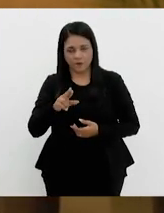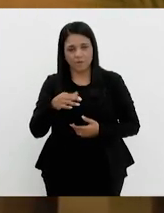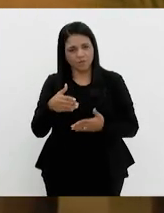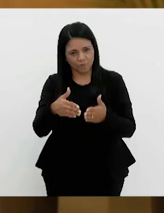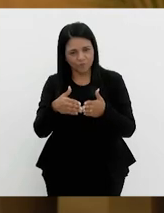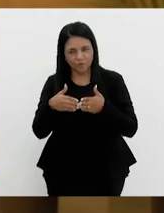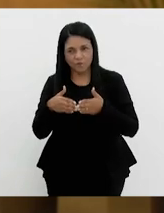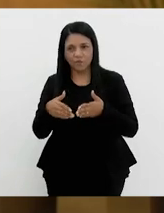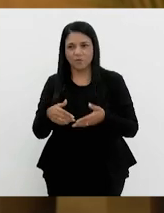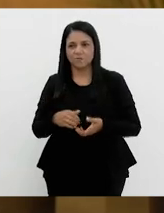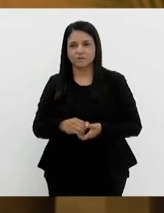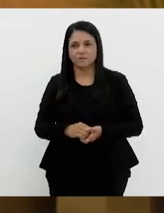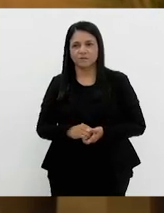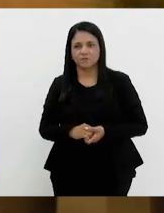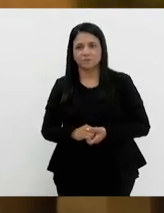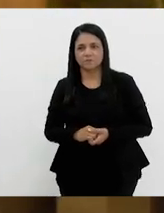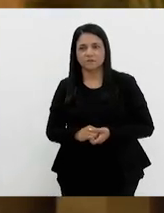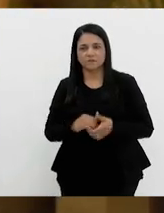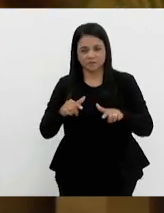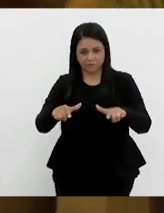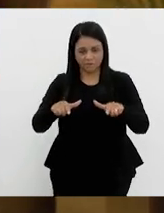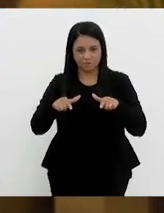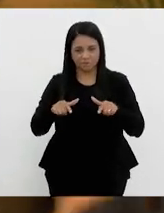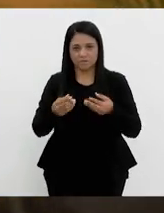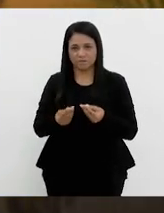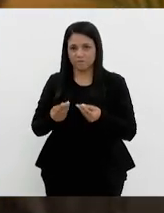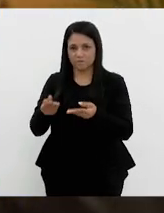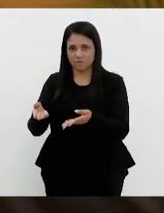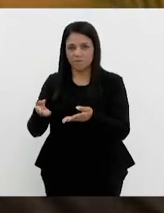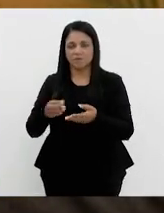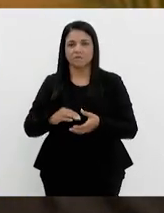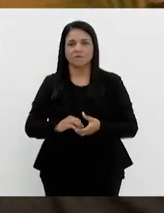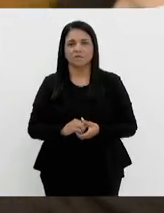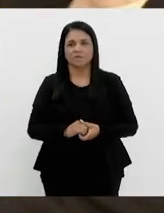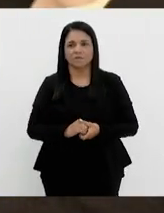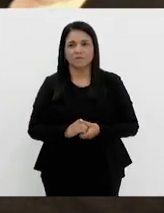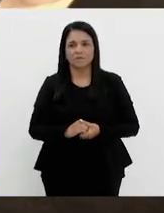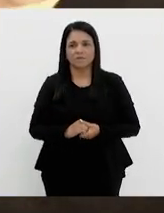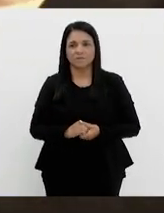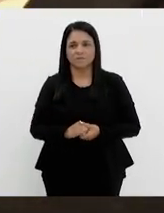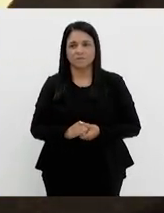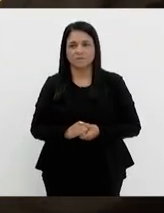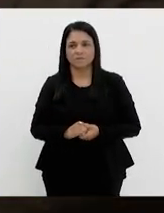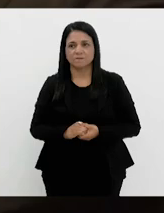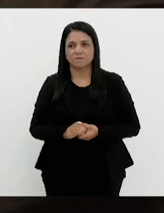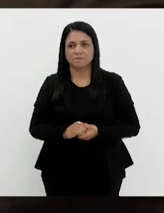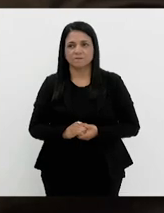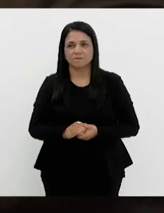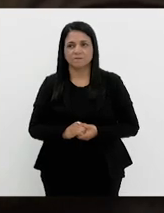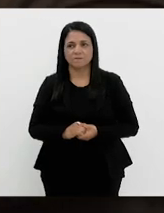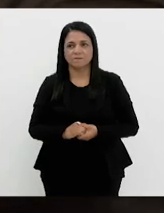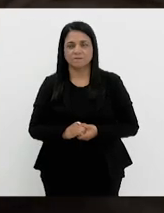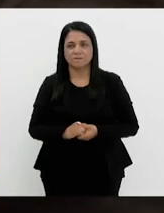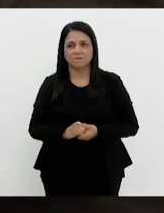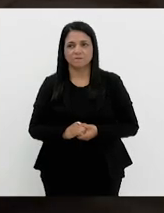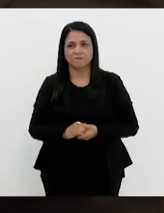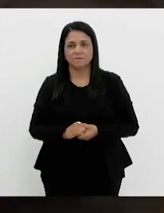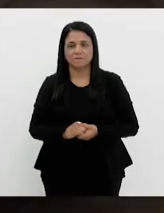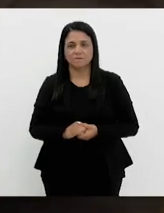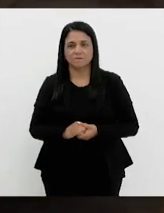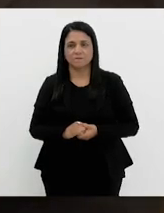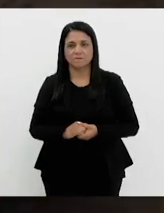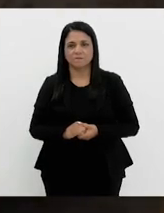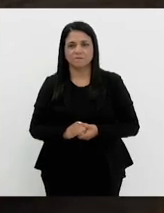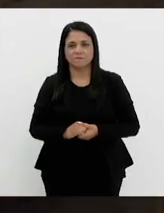gentileza entrega dos certificados e eh mas ele eh Ok então vamos